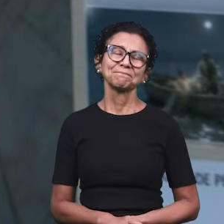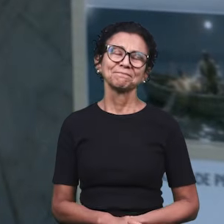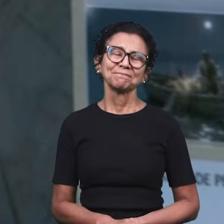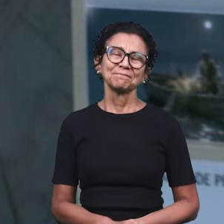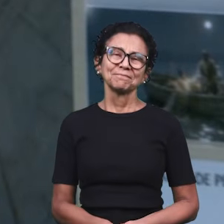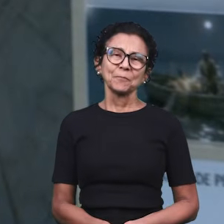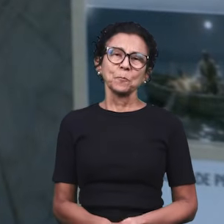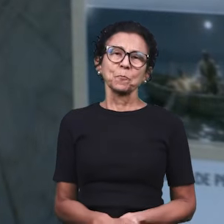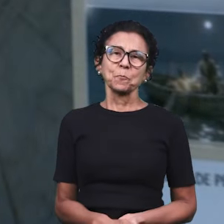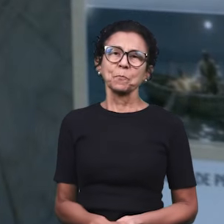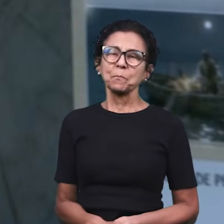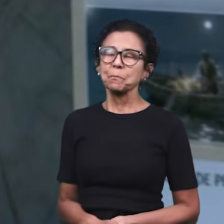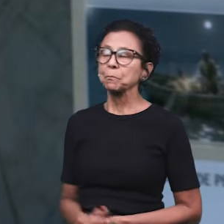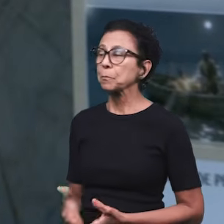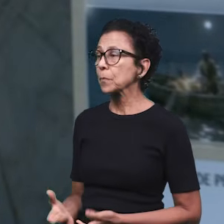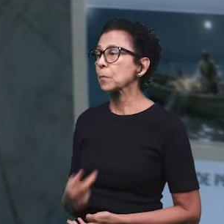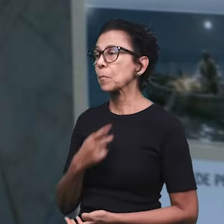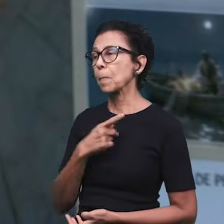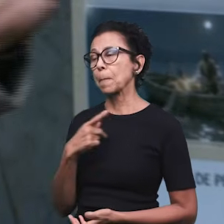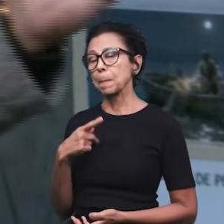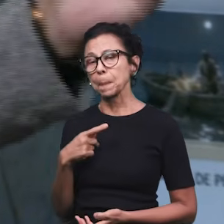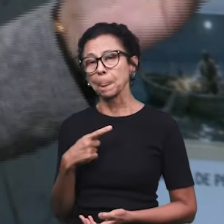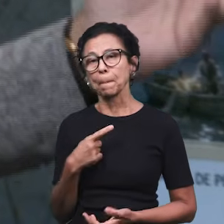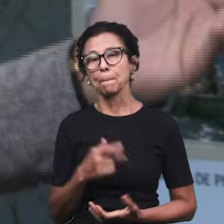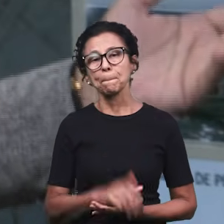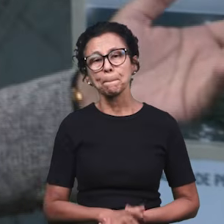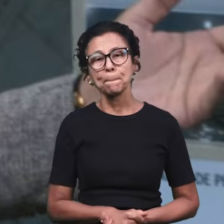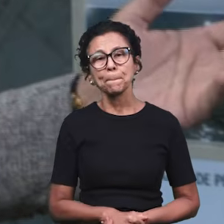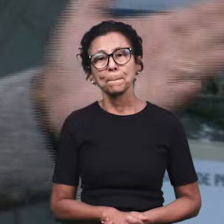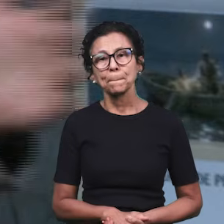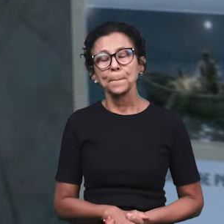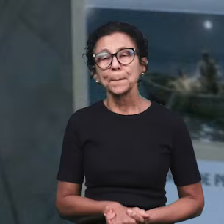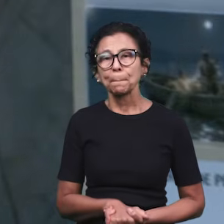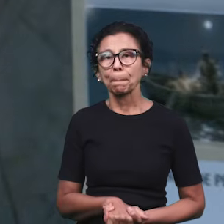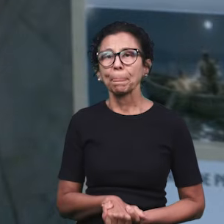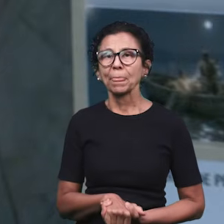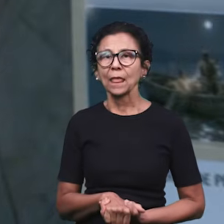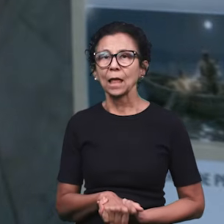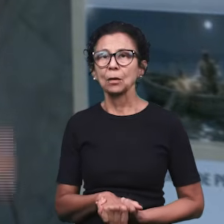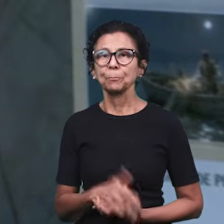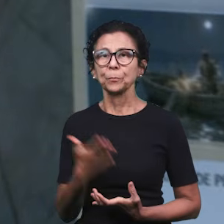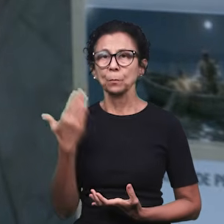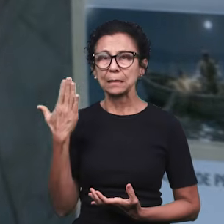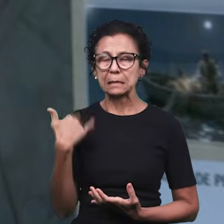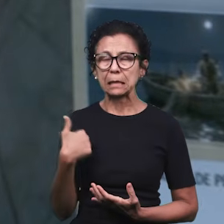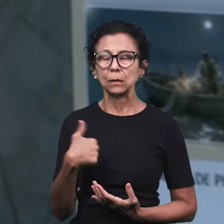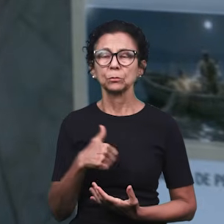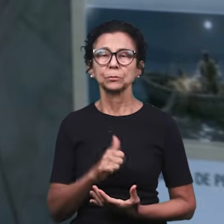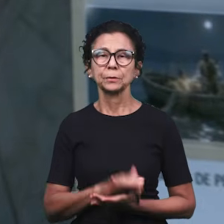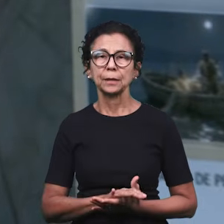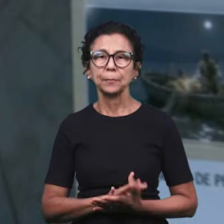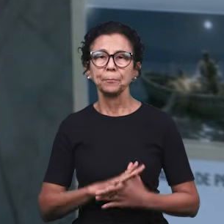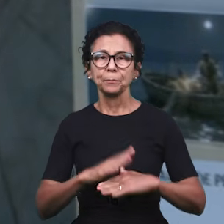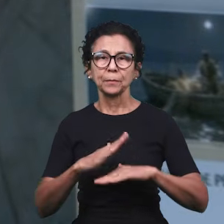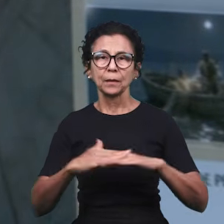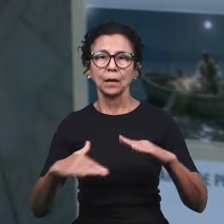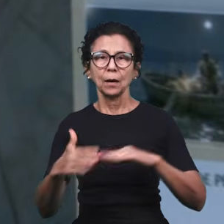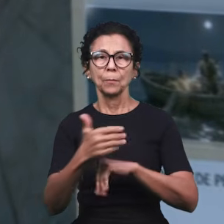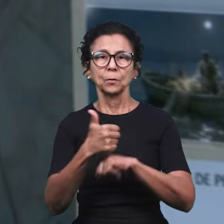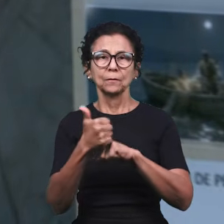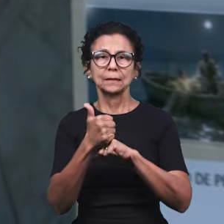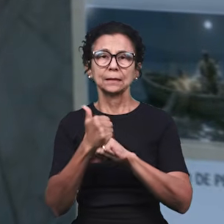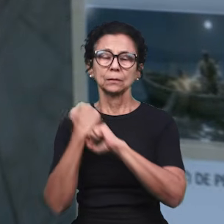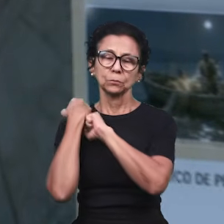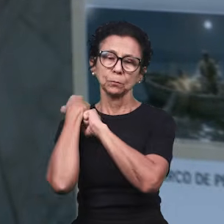é? Então, pastor Ian, nós comentamos aqui sobre a indústria pesqueira. Às vezes a gente está acostumado